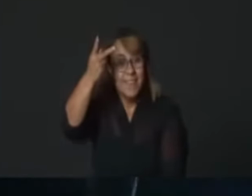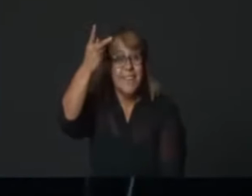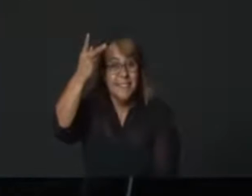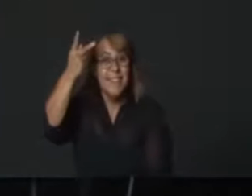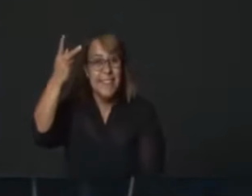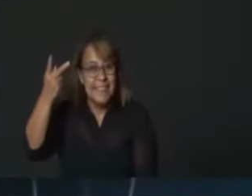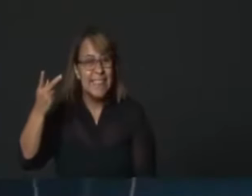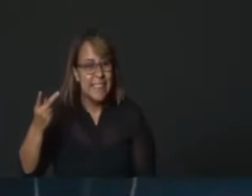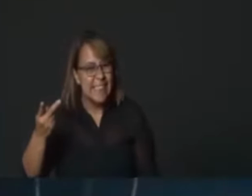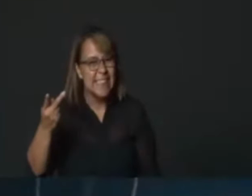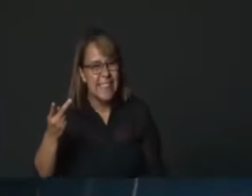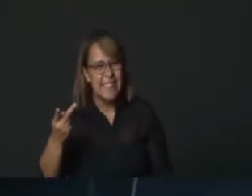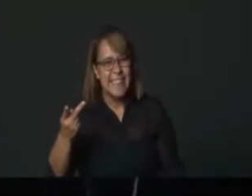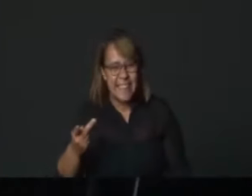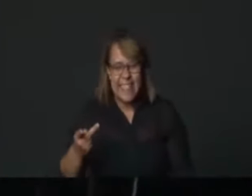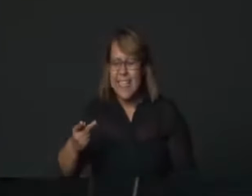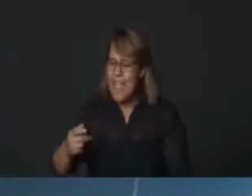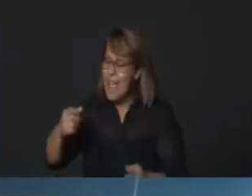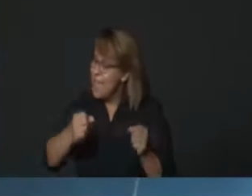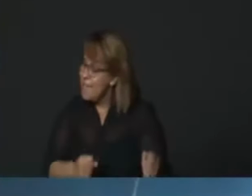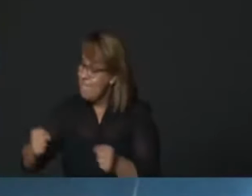acontecer eu